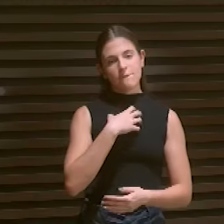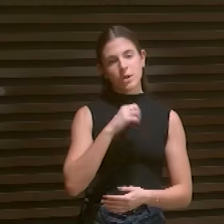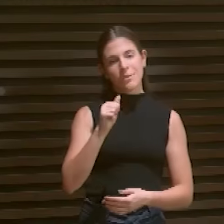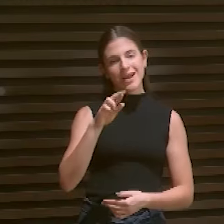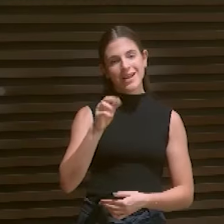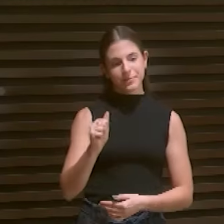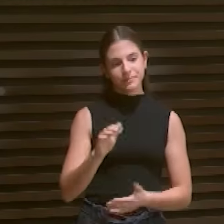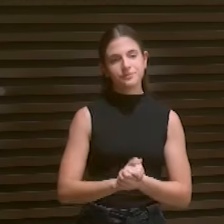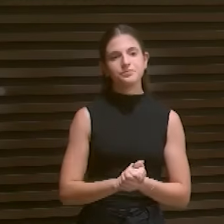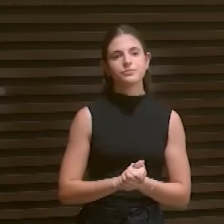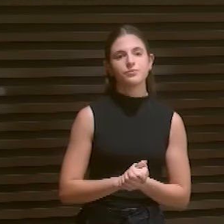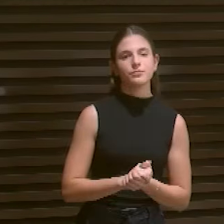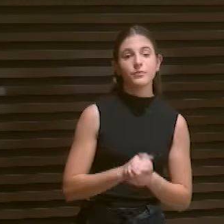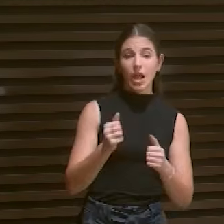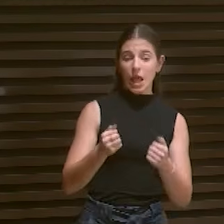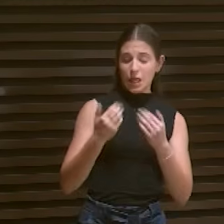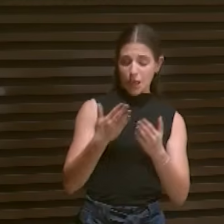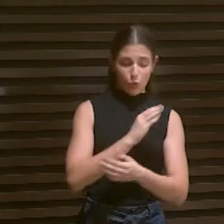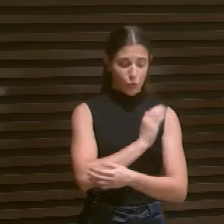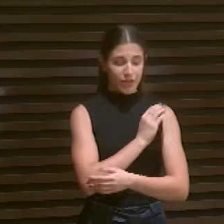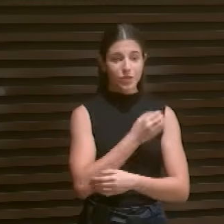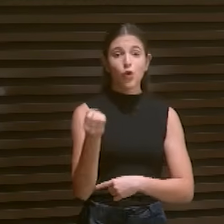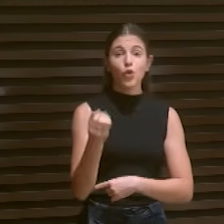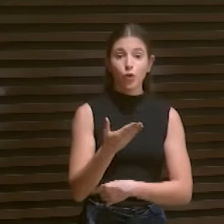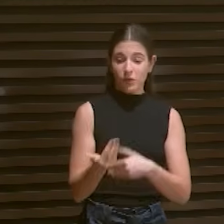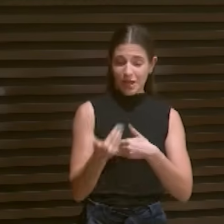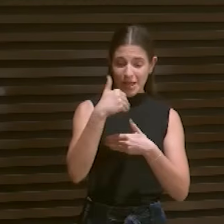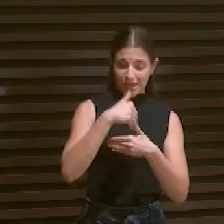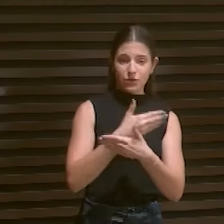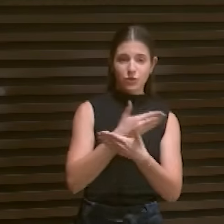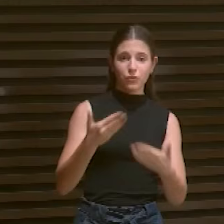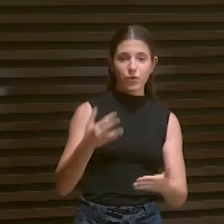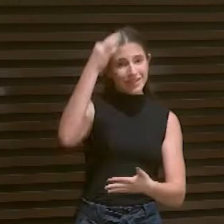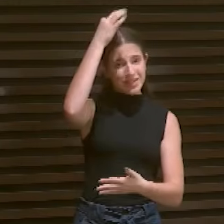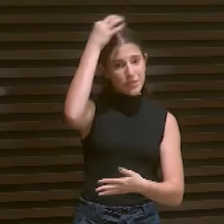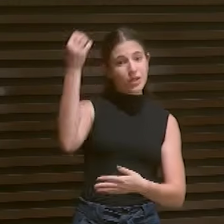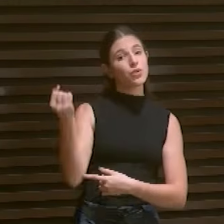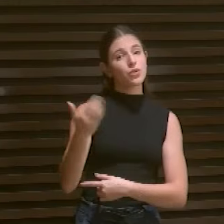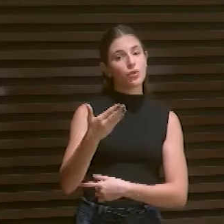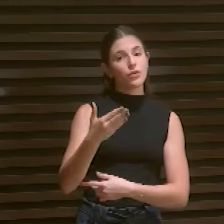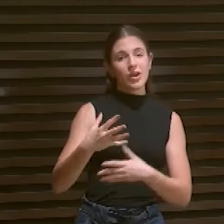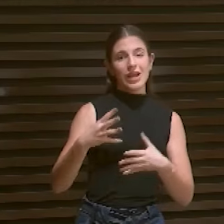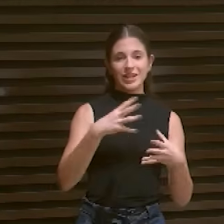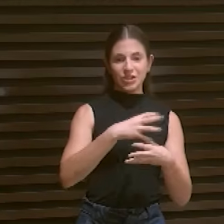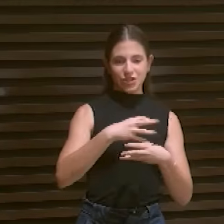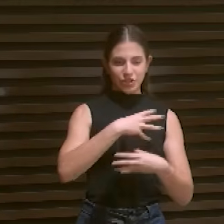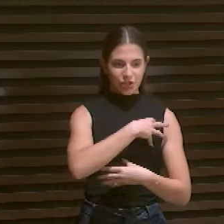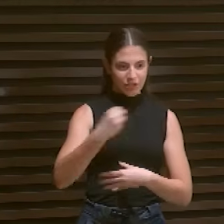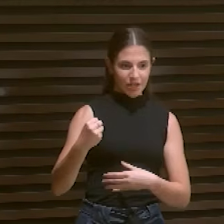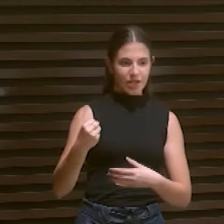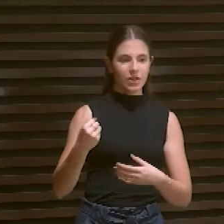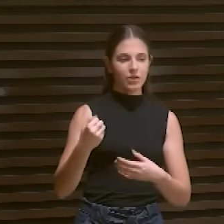texto: dar-vos-ei coração novo, e porei dentro de vós espírito novo. Tirarei de vós o coração